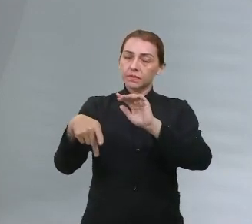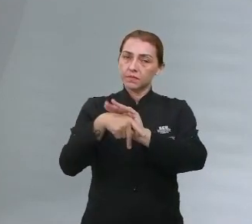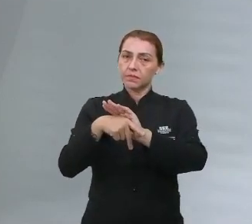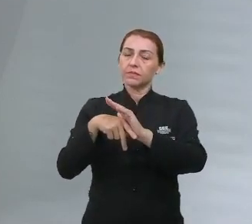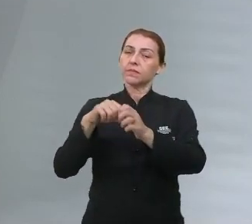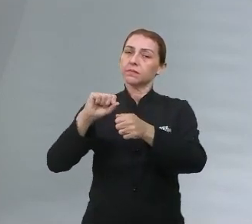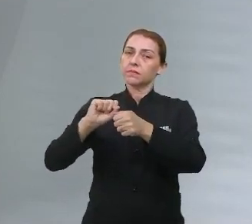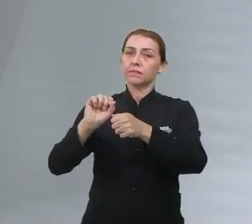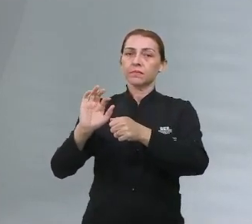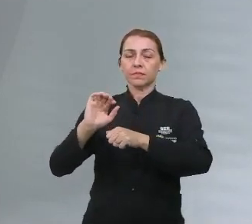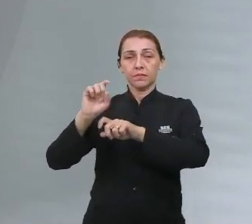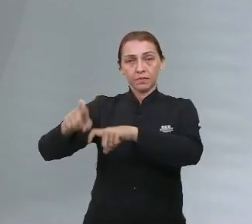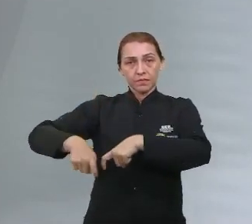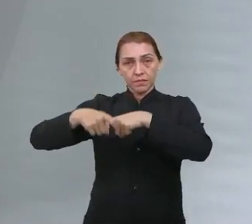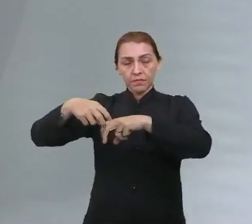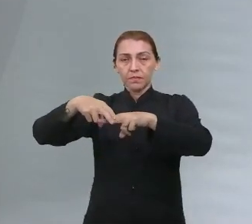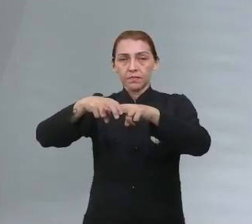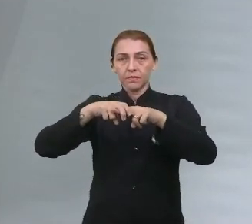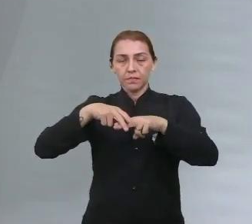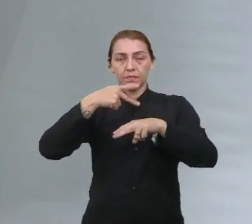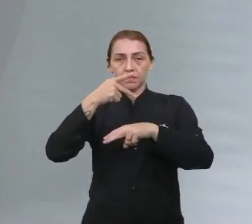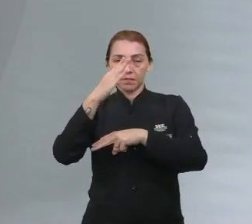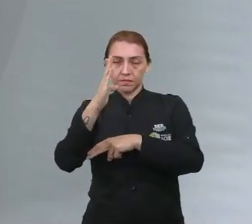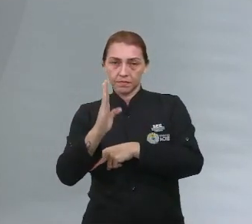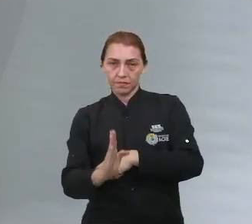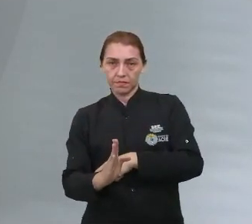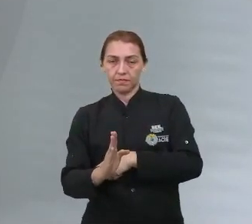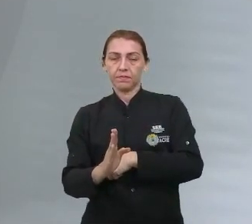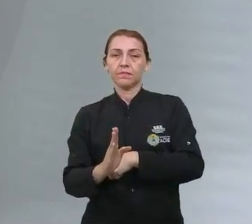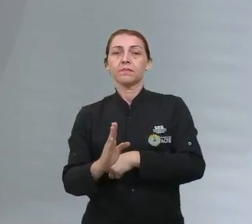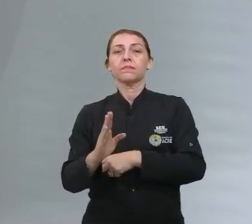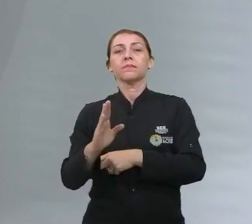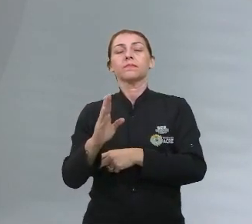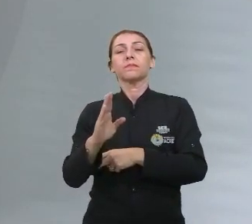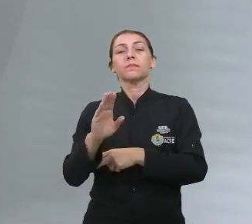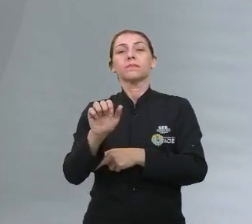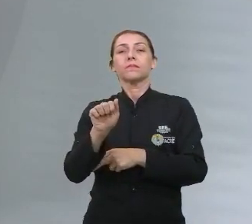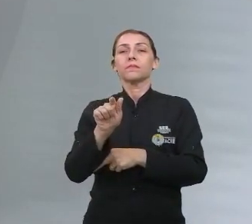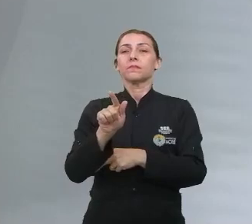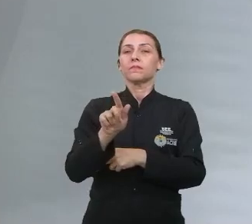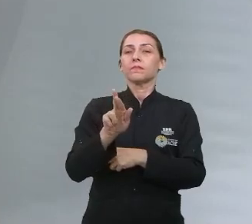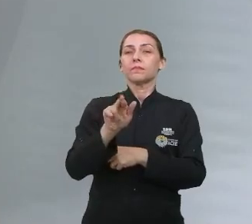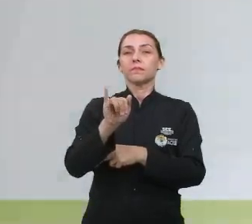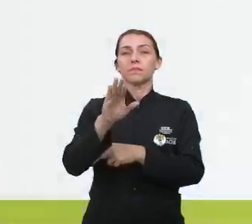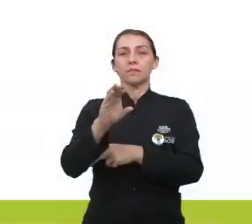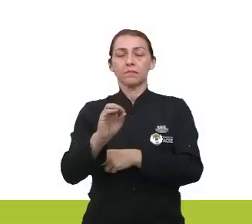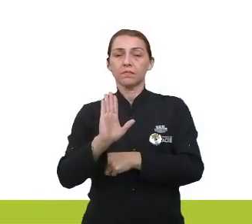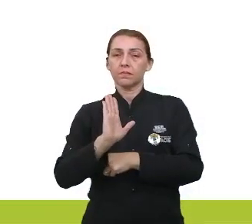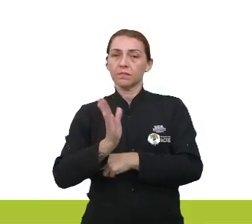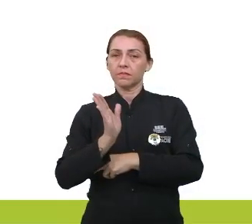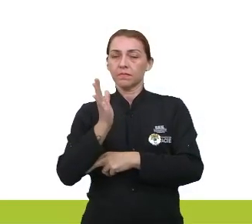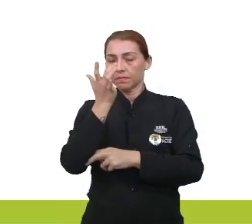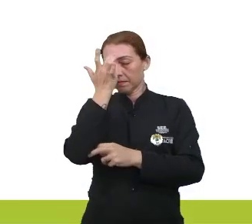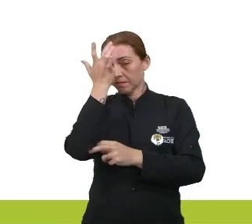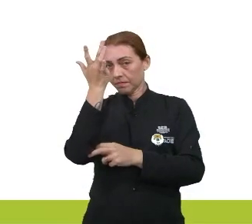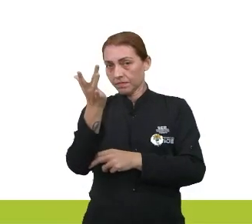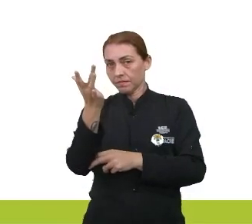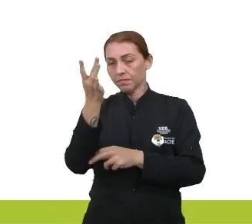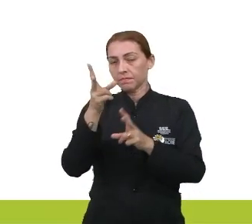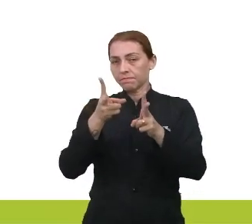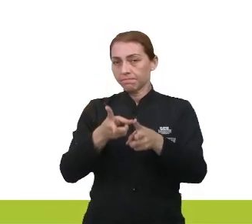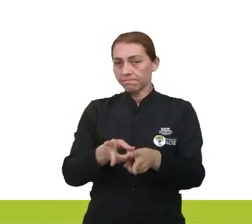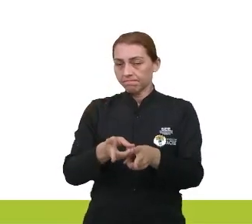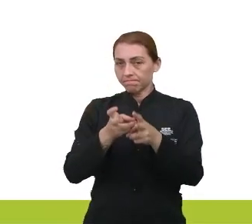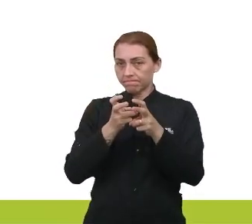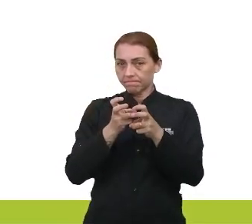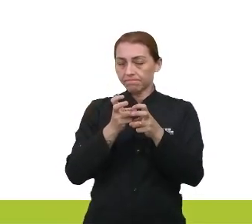desenvolvida no campo. Por isso que ele diz que o Brasil era um país agrário. Ok? Então, agora ficou bem fácil a gente